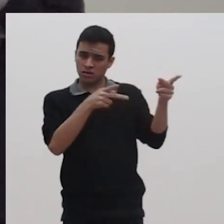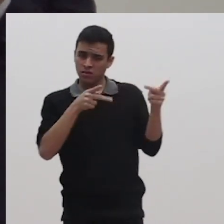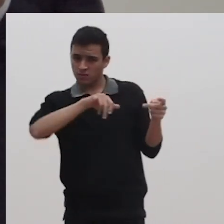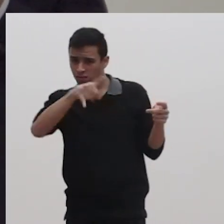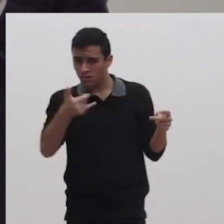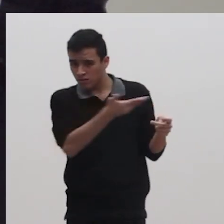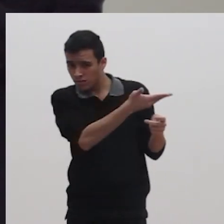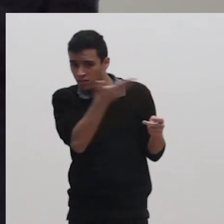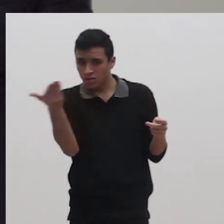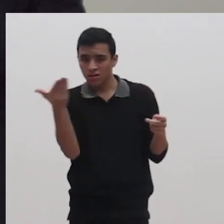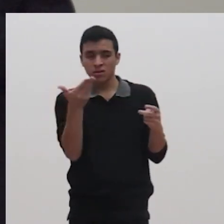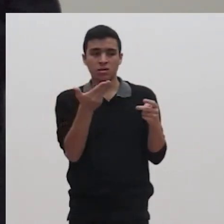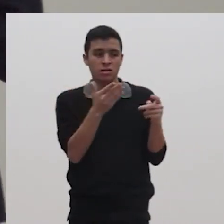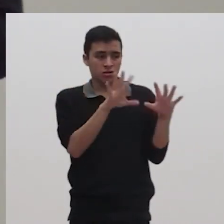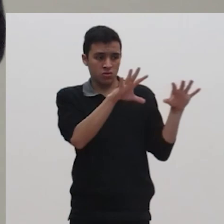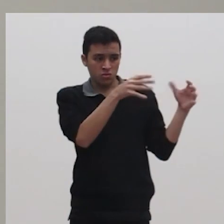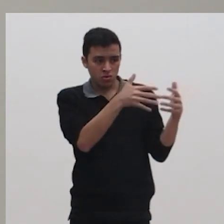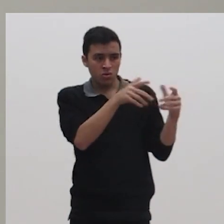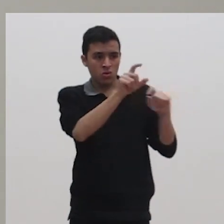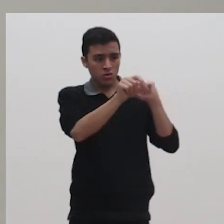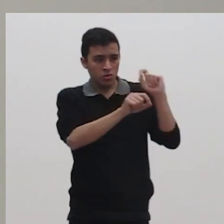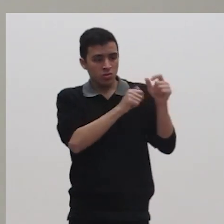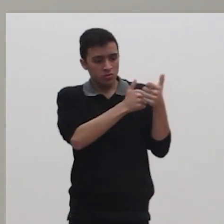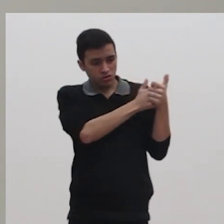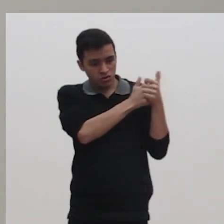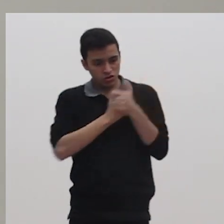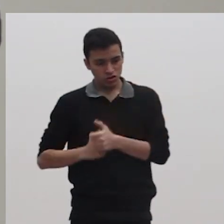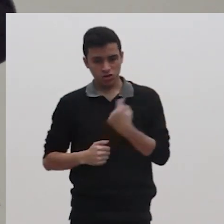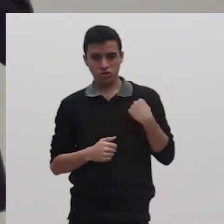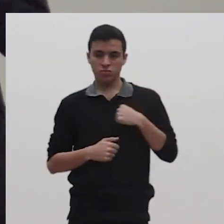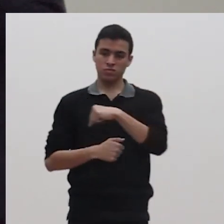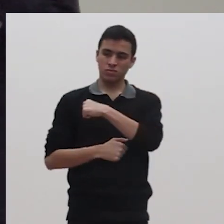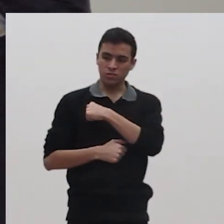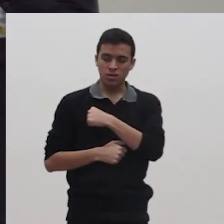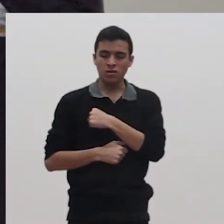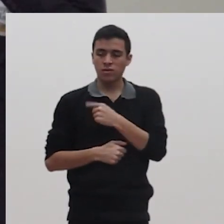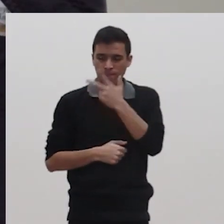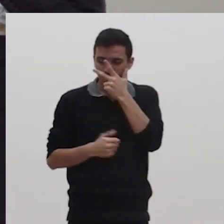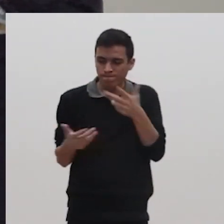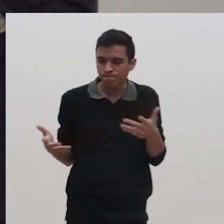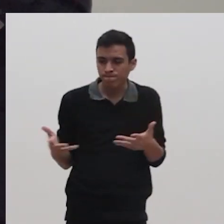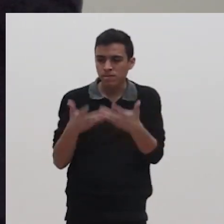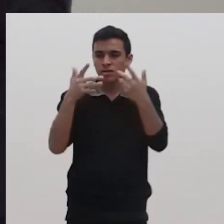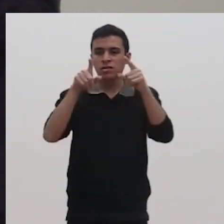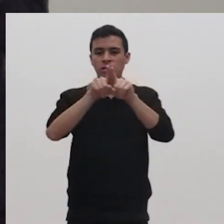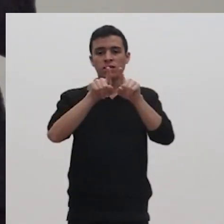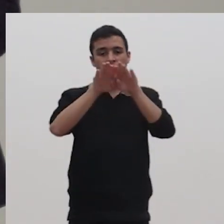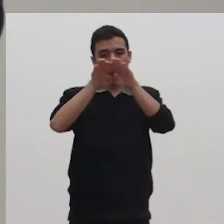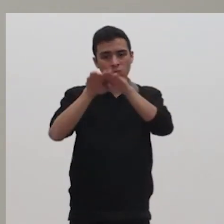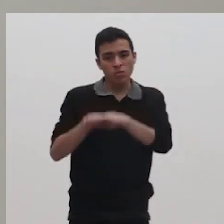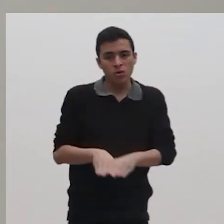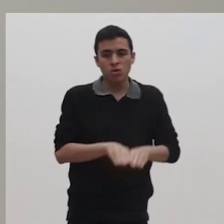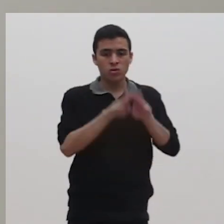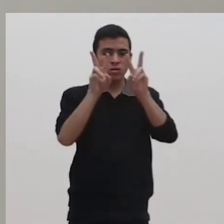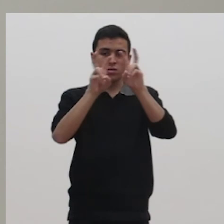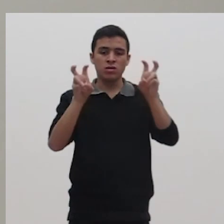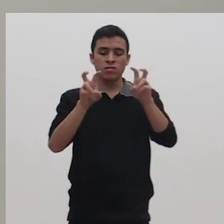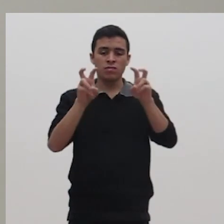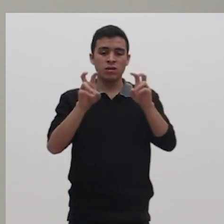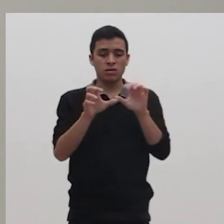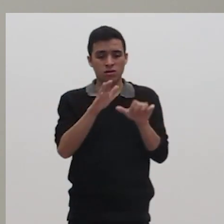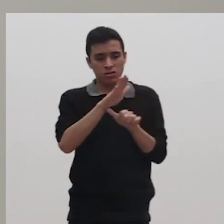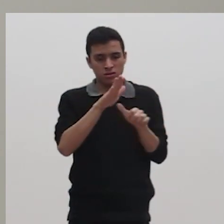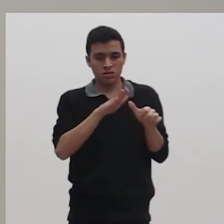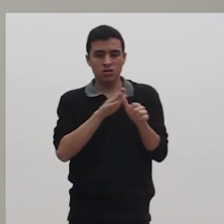convite à chapa que nos siga na nossa iniciativa de igualar a questão da reitoria com